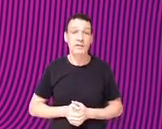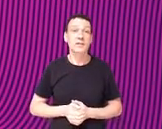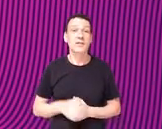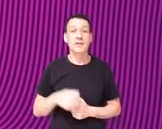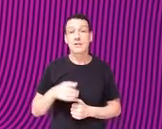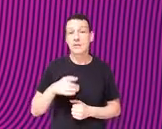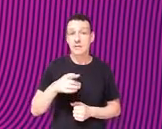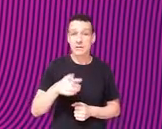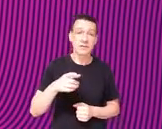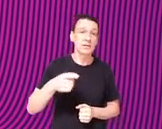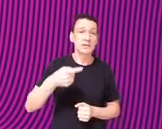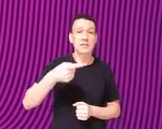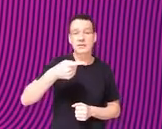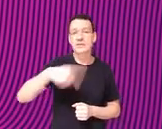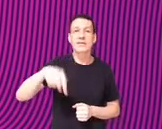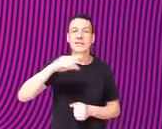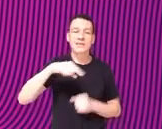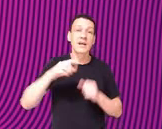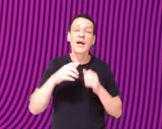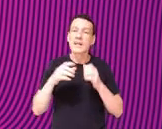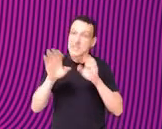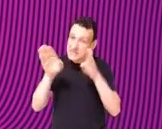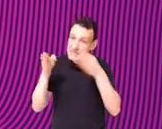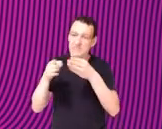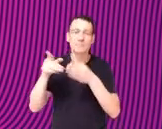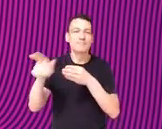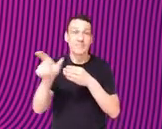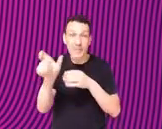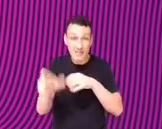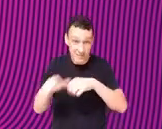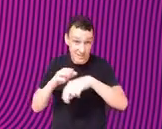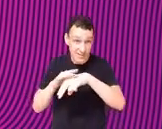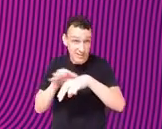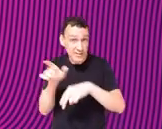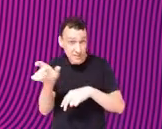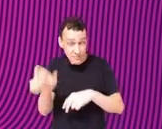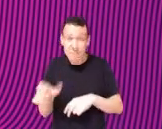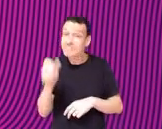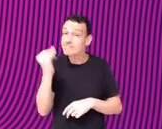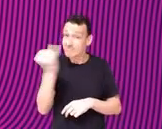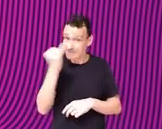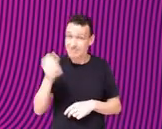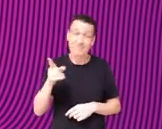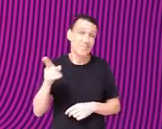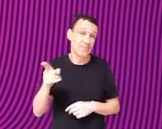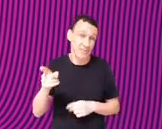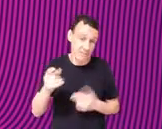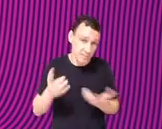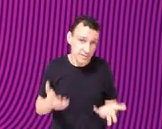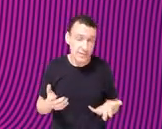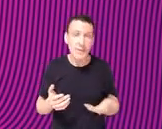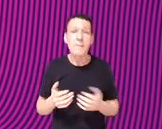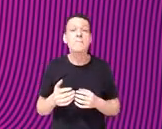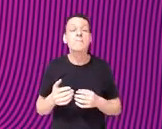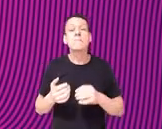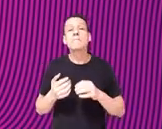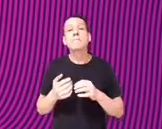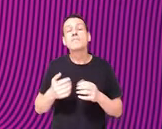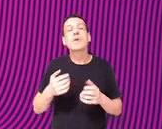centrada no paciente, em que há um empoderamento cada vez maior do paciente para estar ele próprio